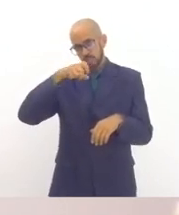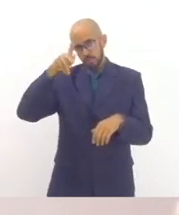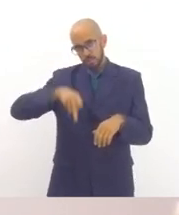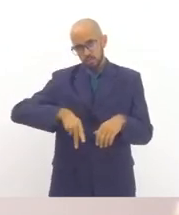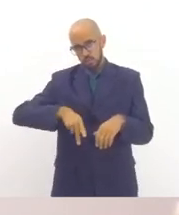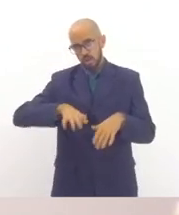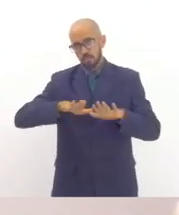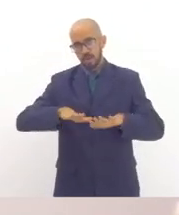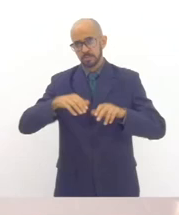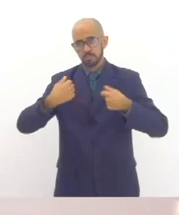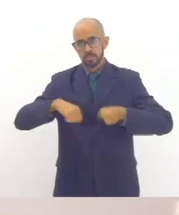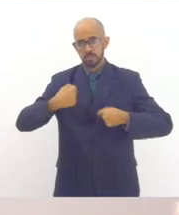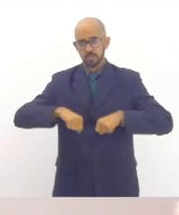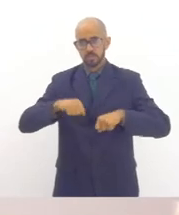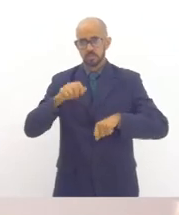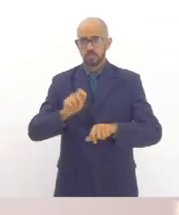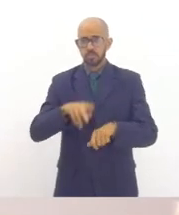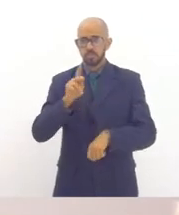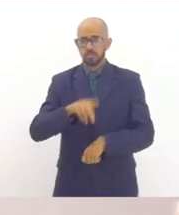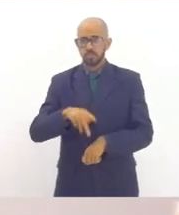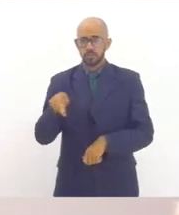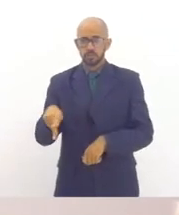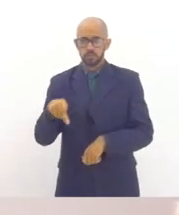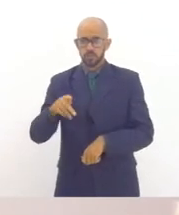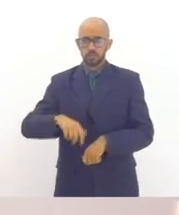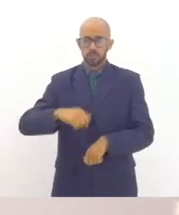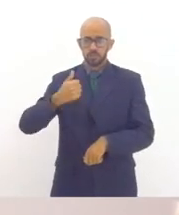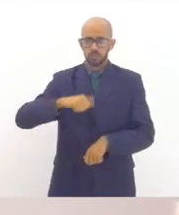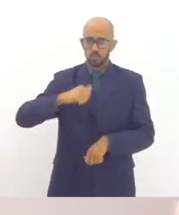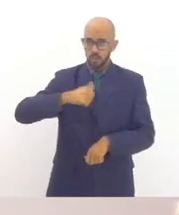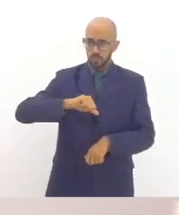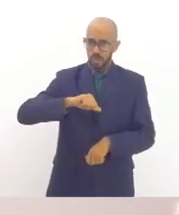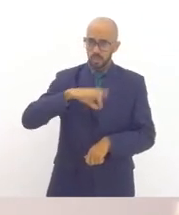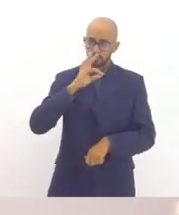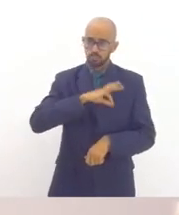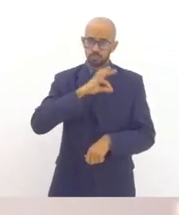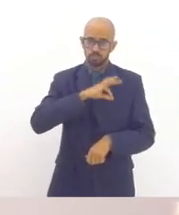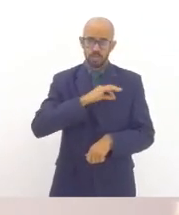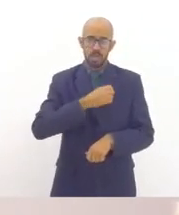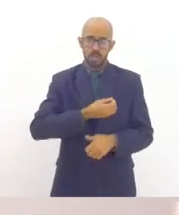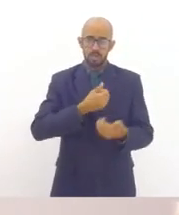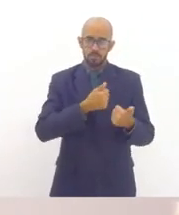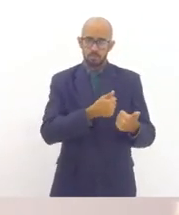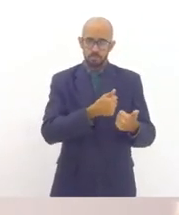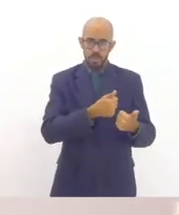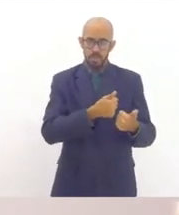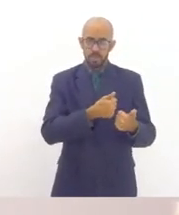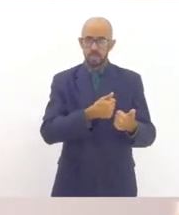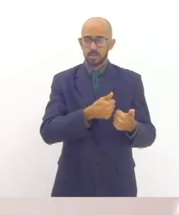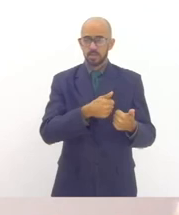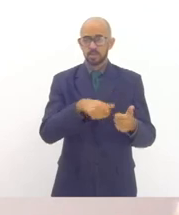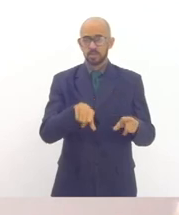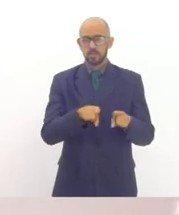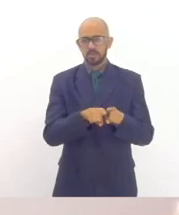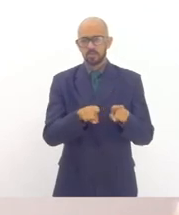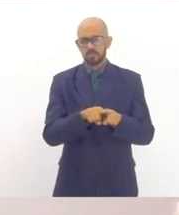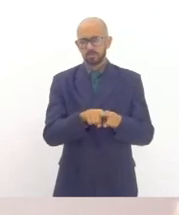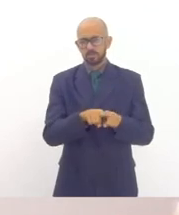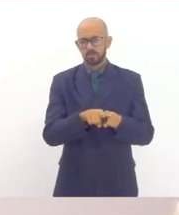preciso garantir professores qualificados e bem remunerados. E que aplique essa...